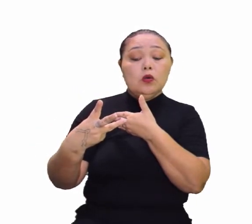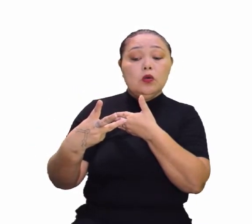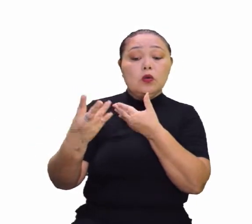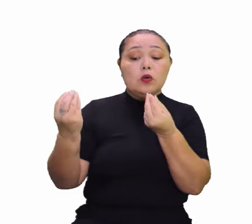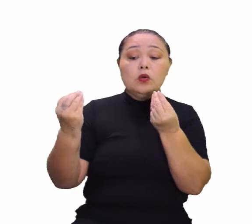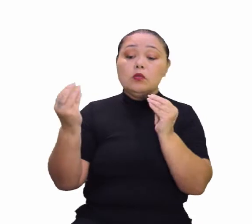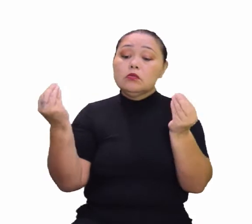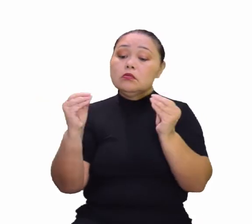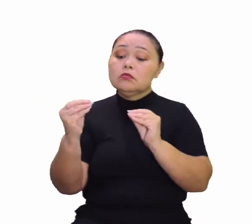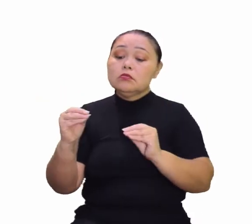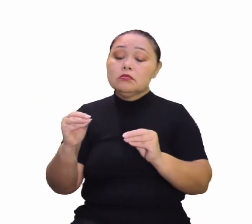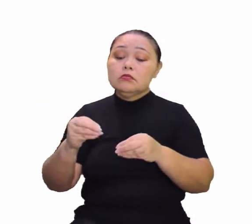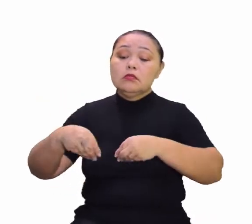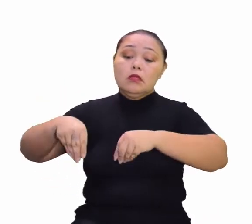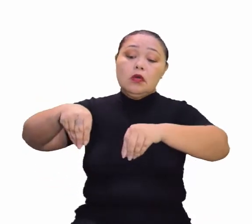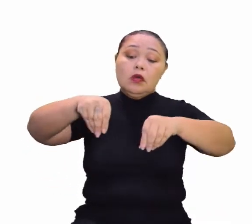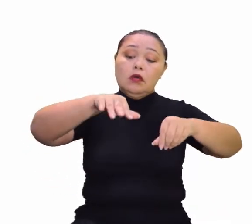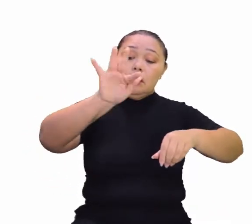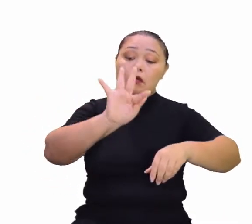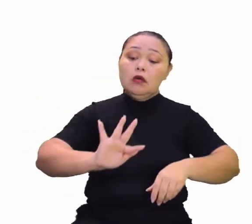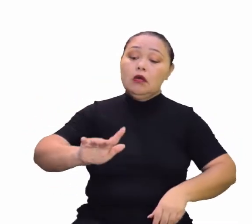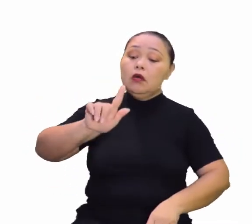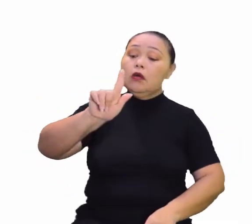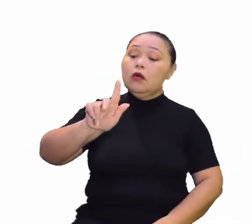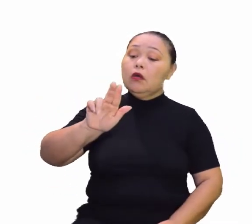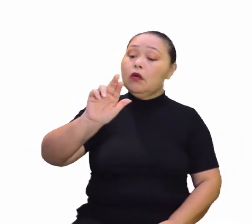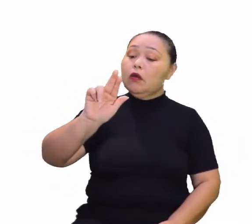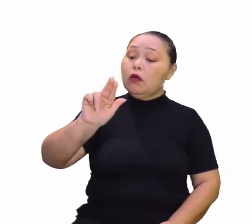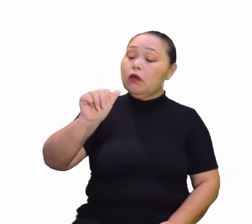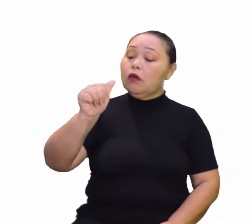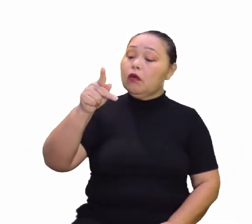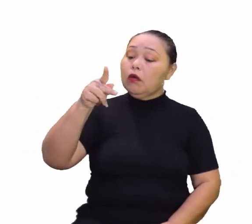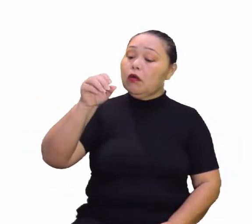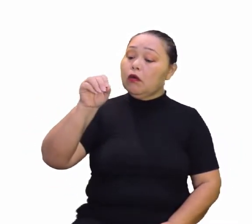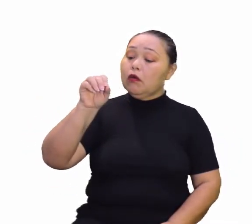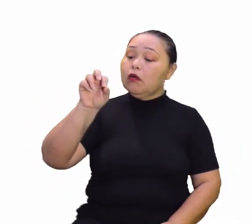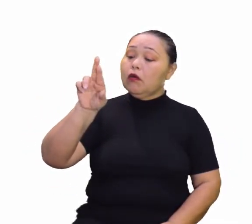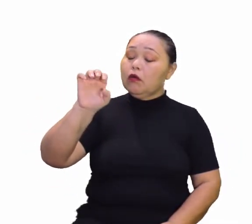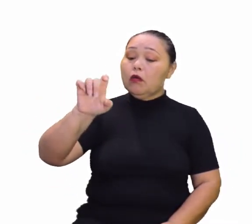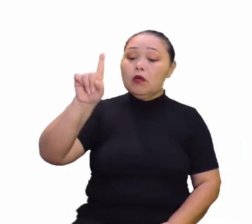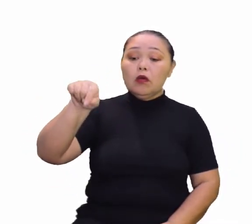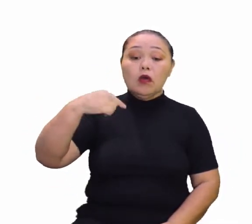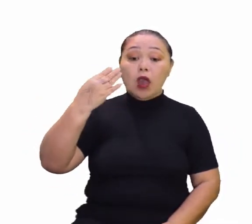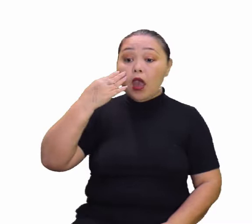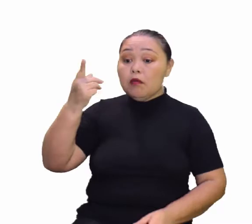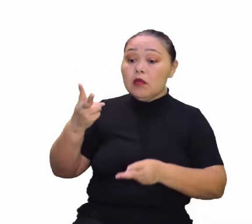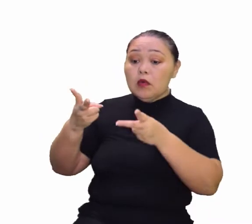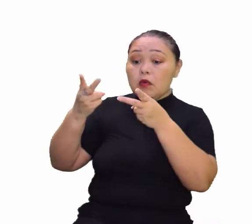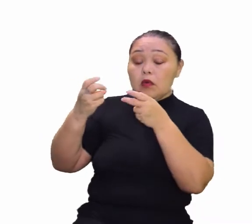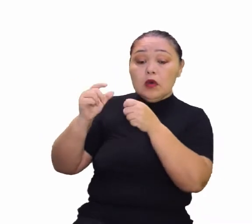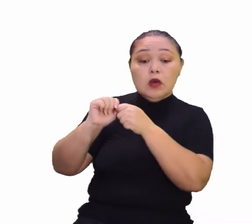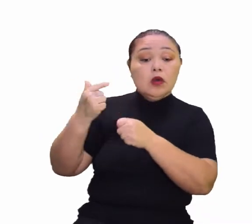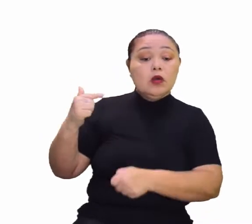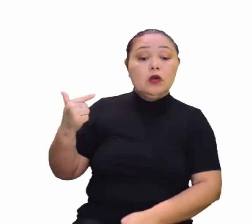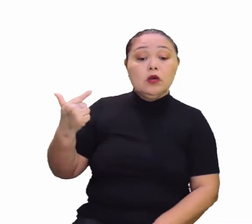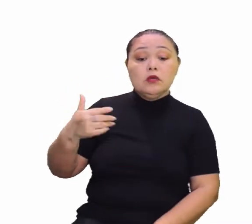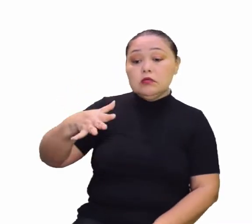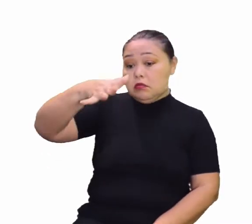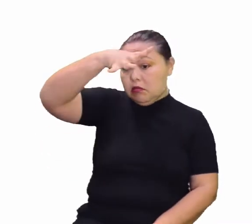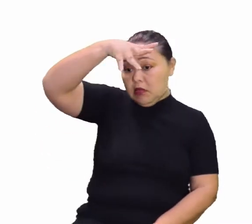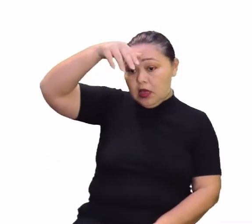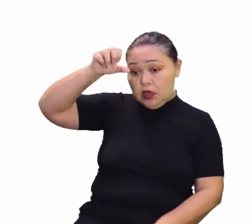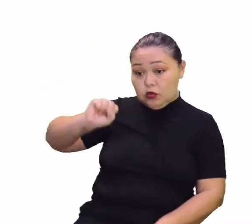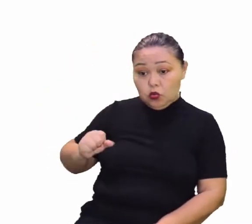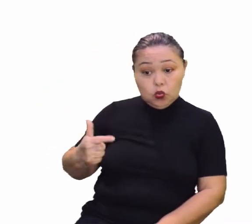vamos colocar, a formação do território federal do Guaporé, 1943. Exatamente. Vocês podem perceber que também não existia Mato Grosso do